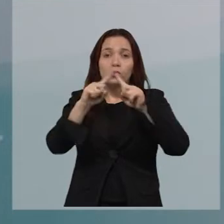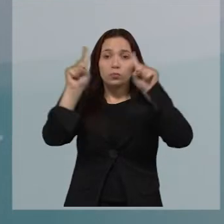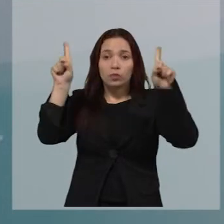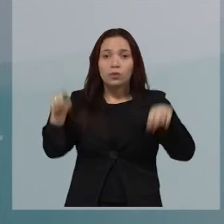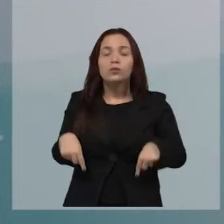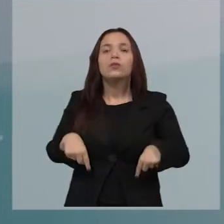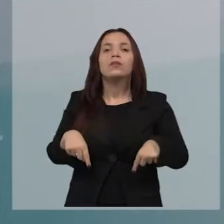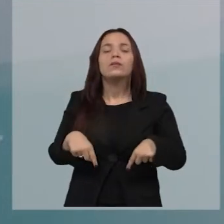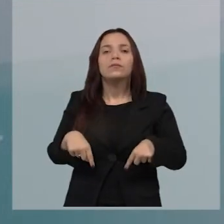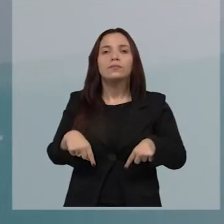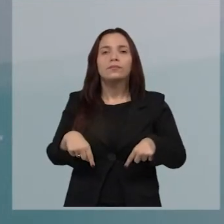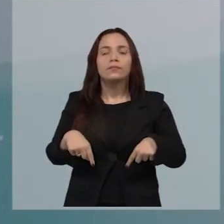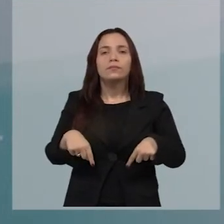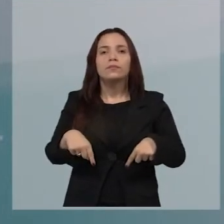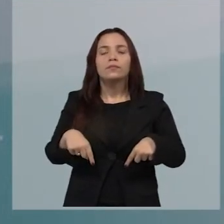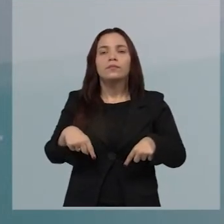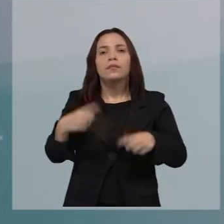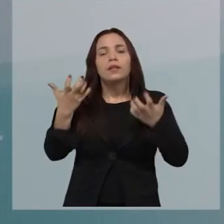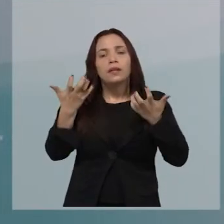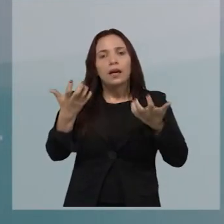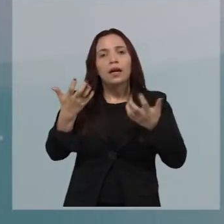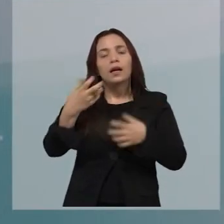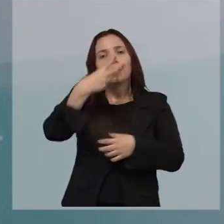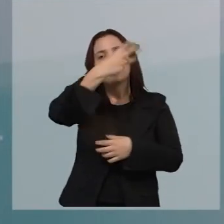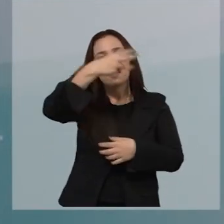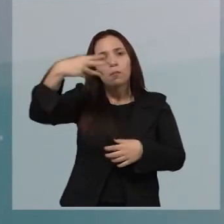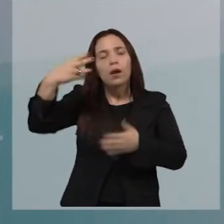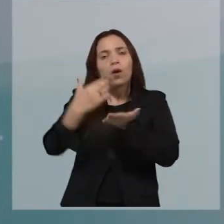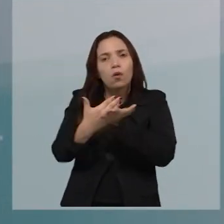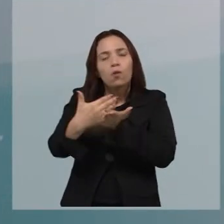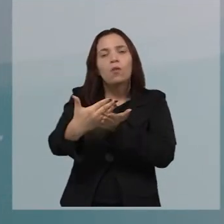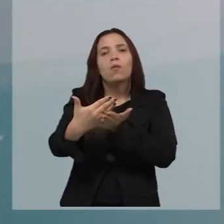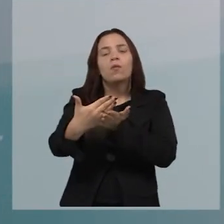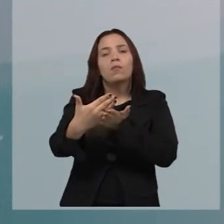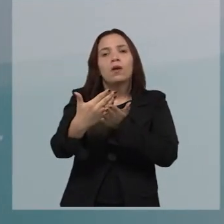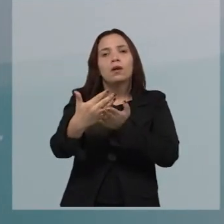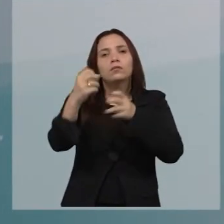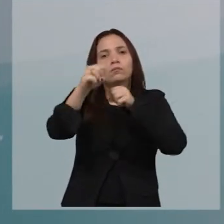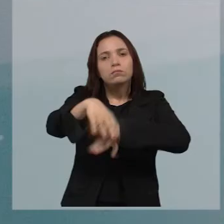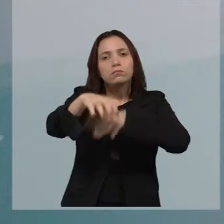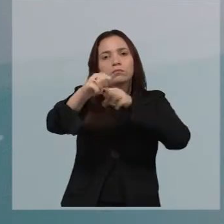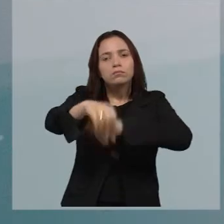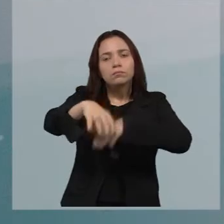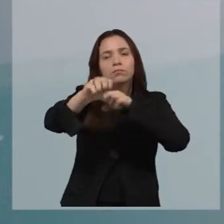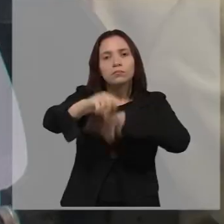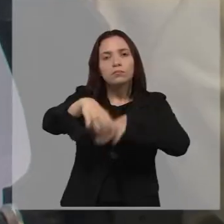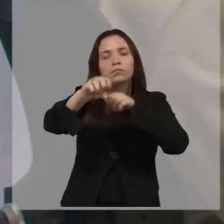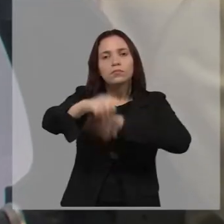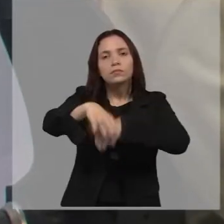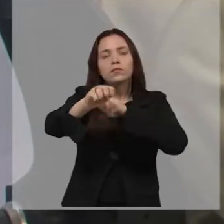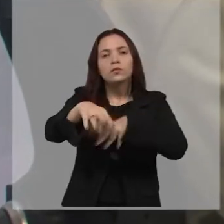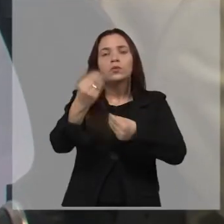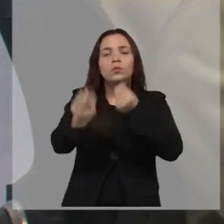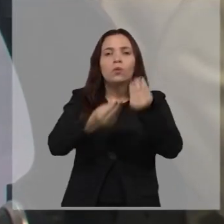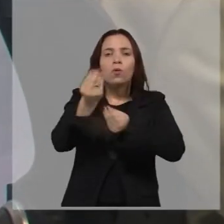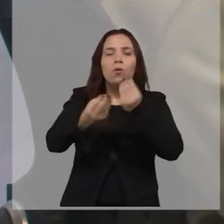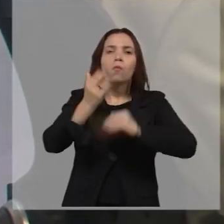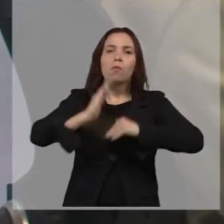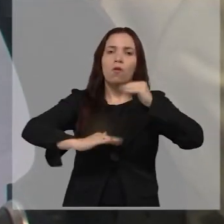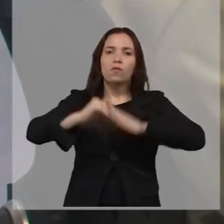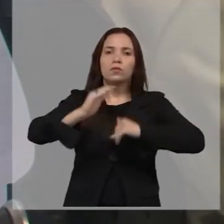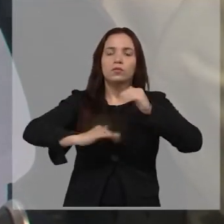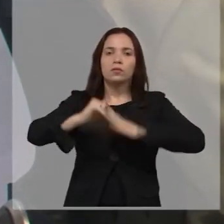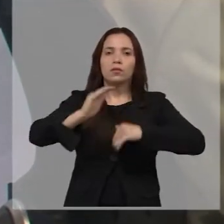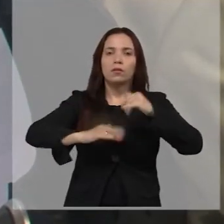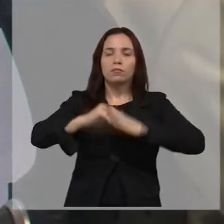voltar, que é o projeto Querer, que ele traz a SEBRAE iniciando uma instrução sobre